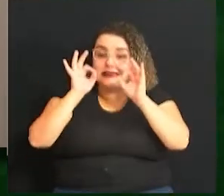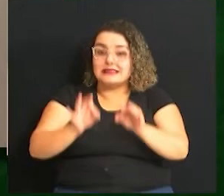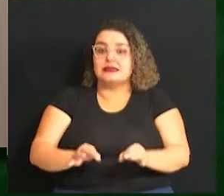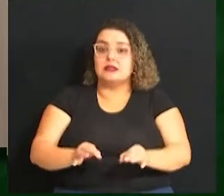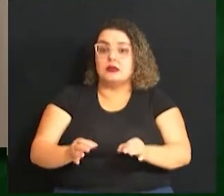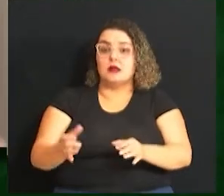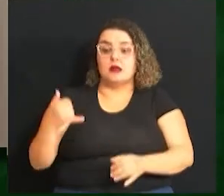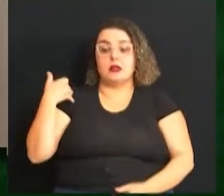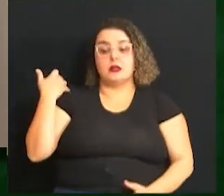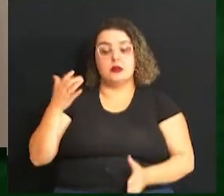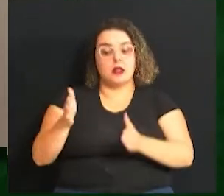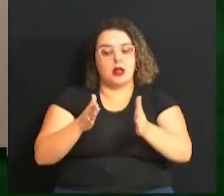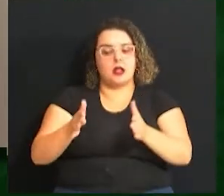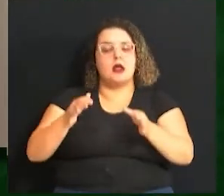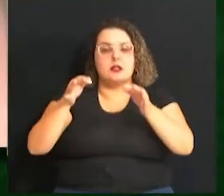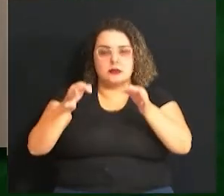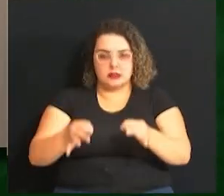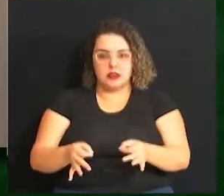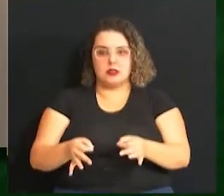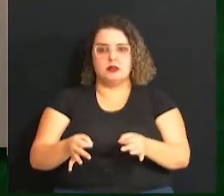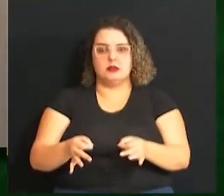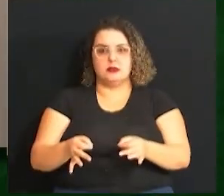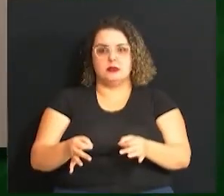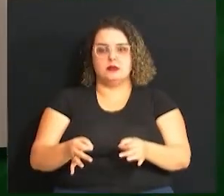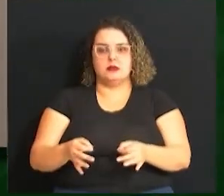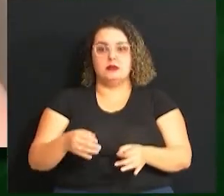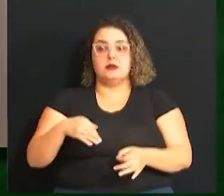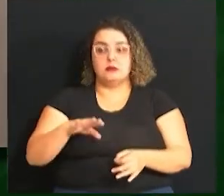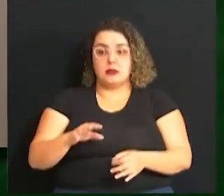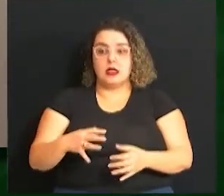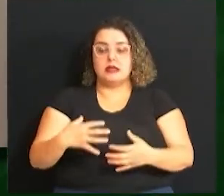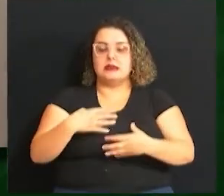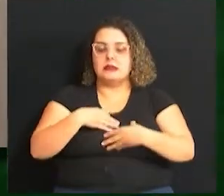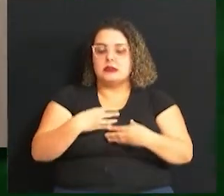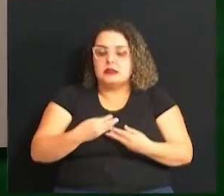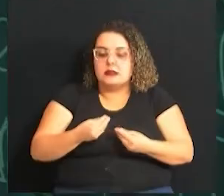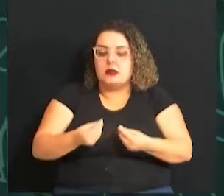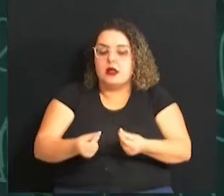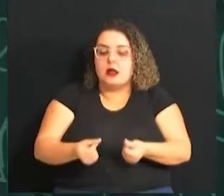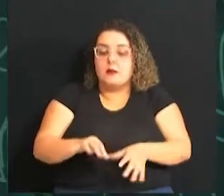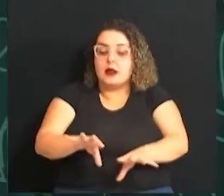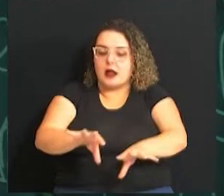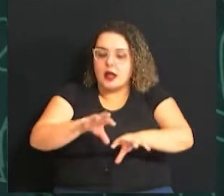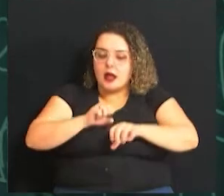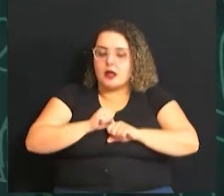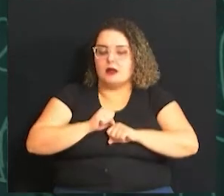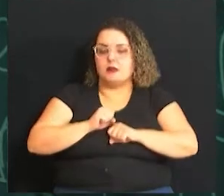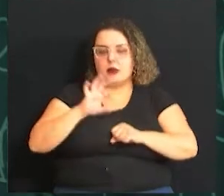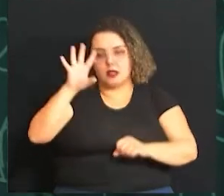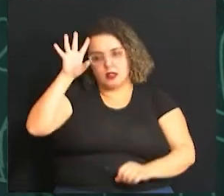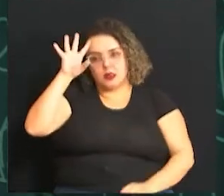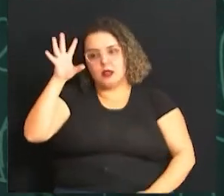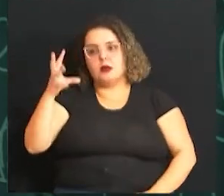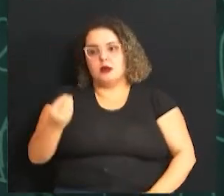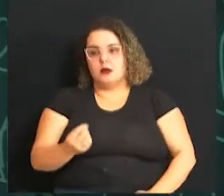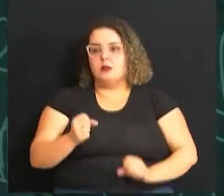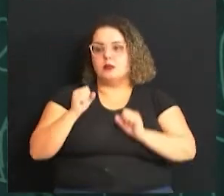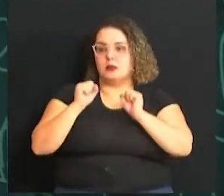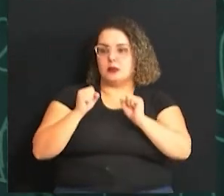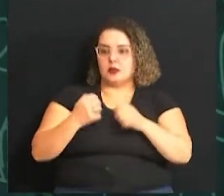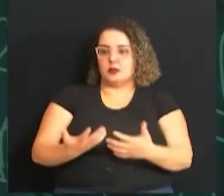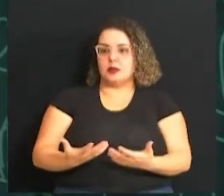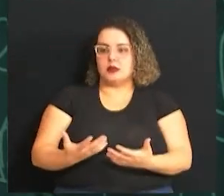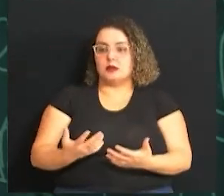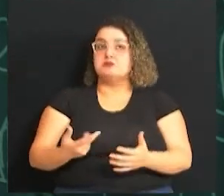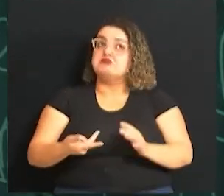fase correta, na faixa etária correta, na faixa etária em que ela está mais sensível e mais apta para receber aquele conhecimento,